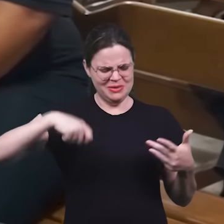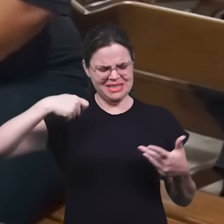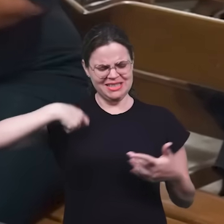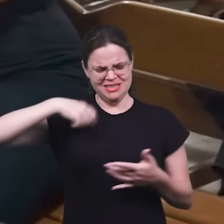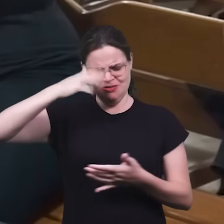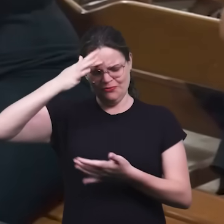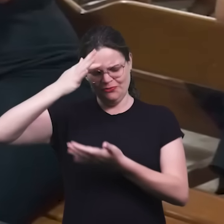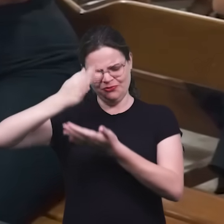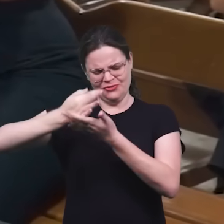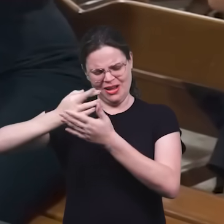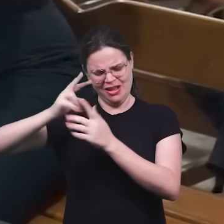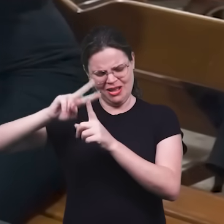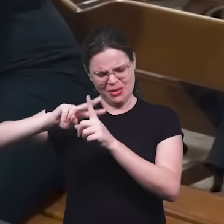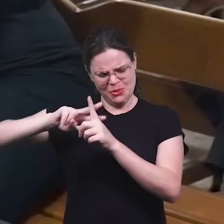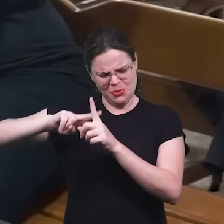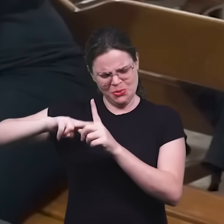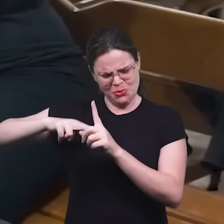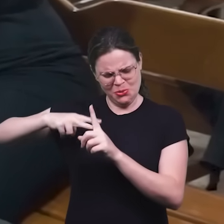para